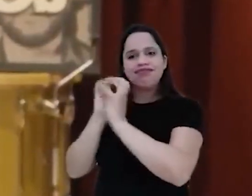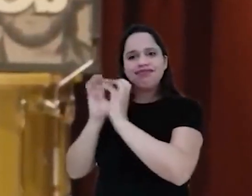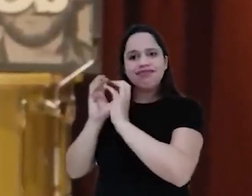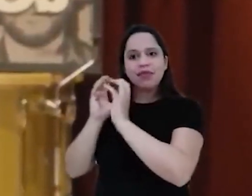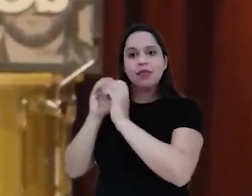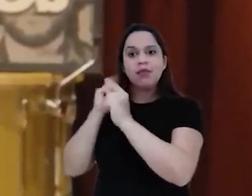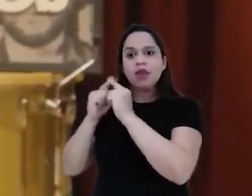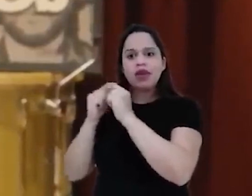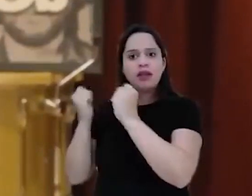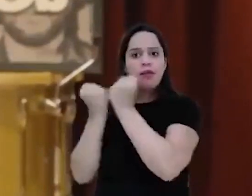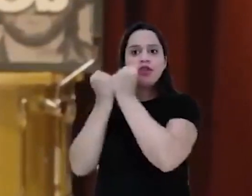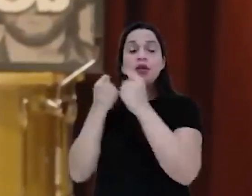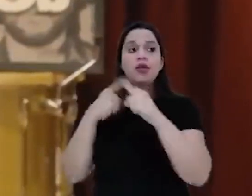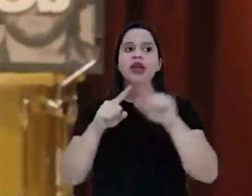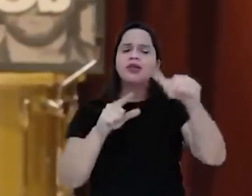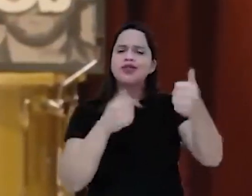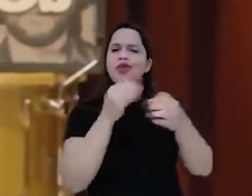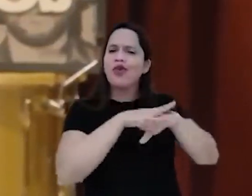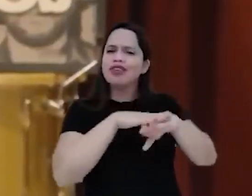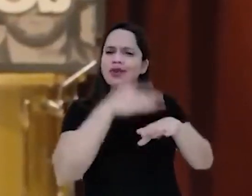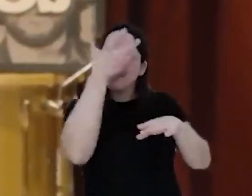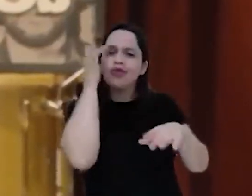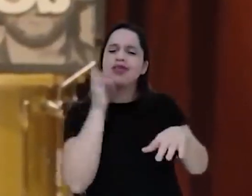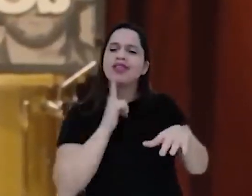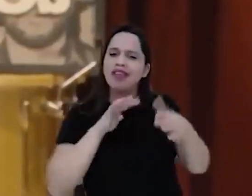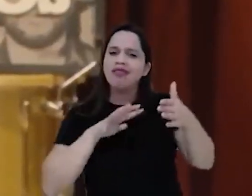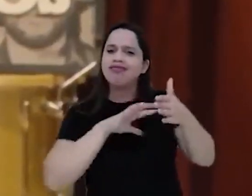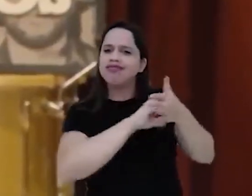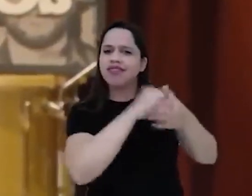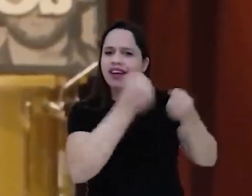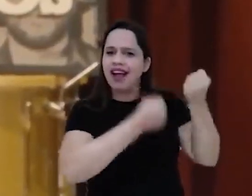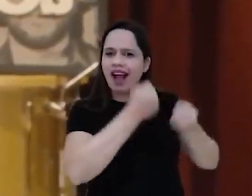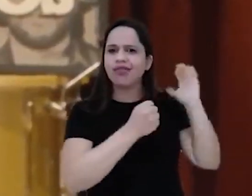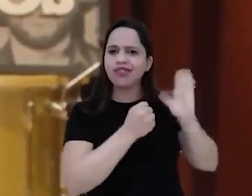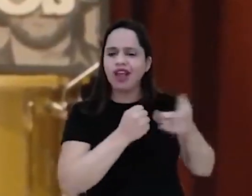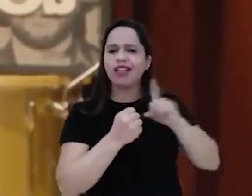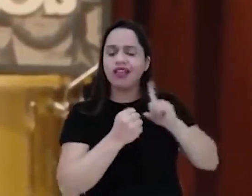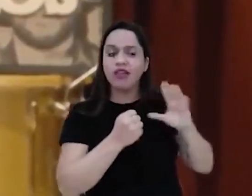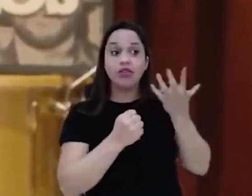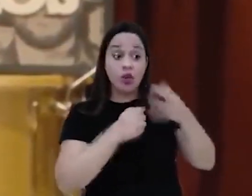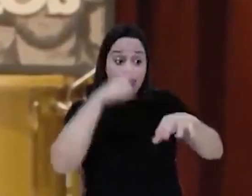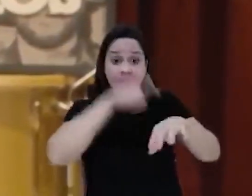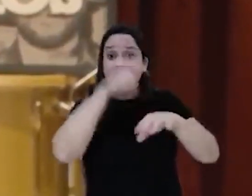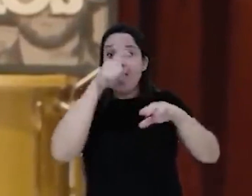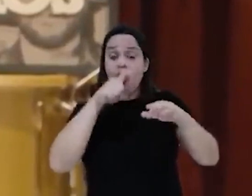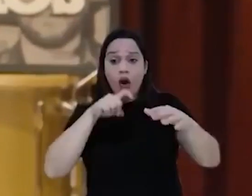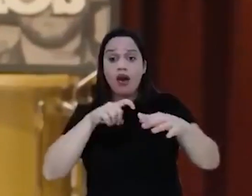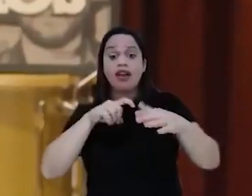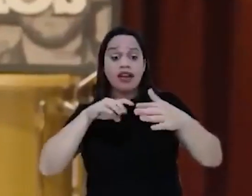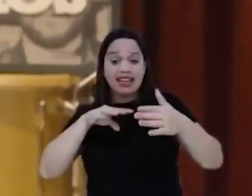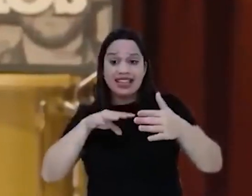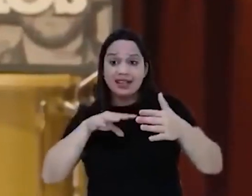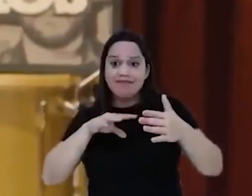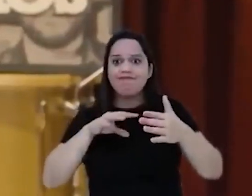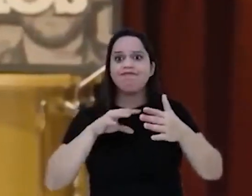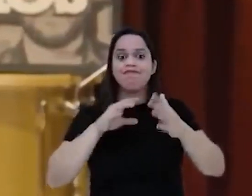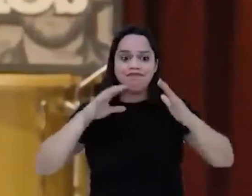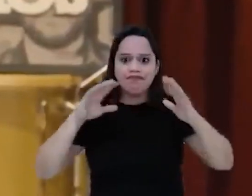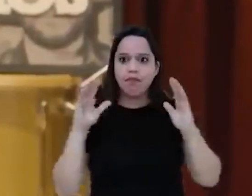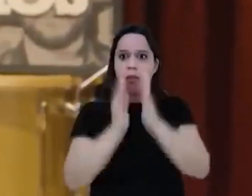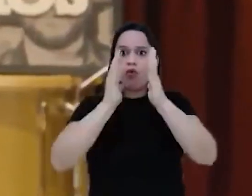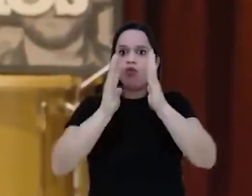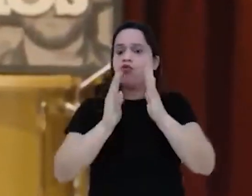eu eu conversei várias pessoas também que tiveram um acidente de carro que muitas relatos que nunca que não na hora do da batida